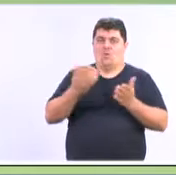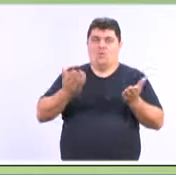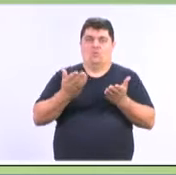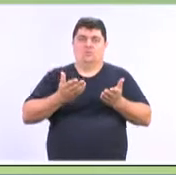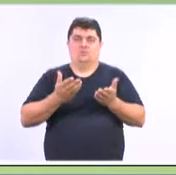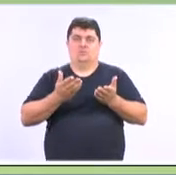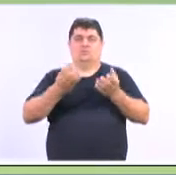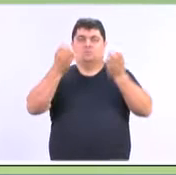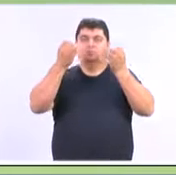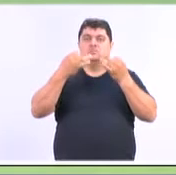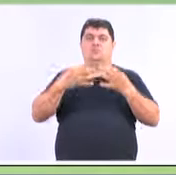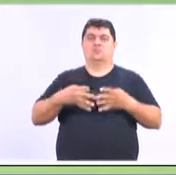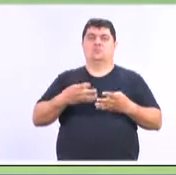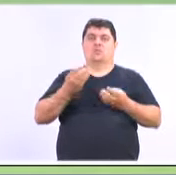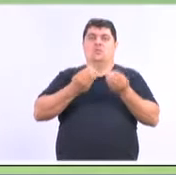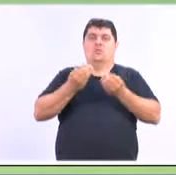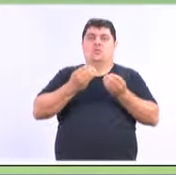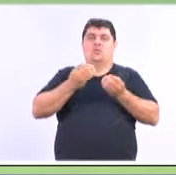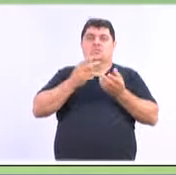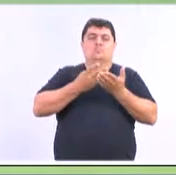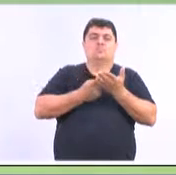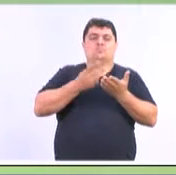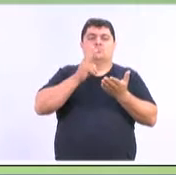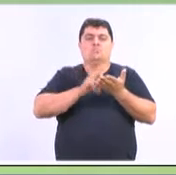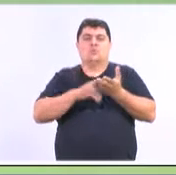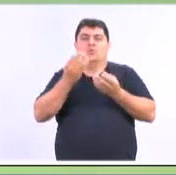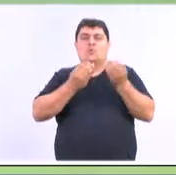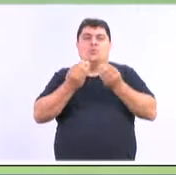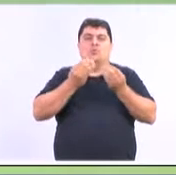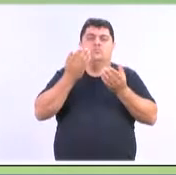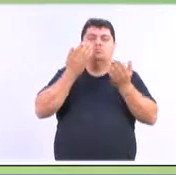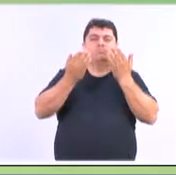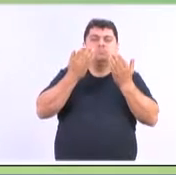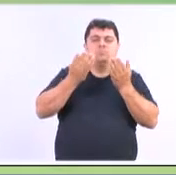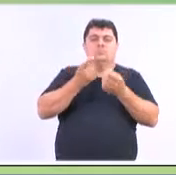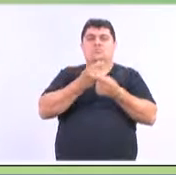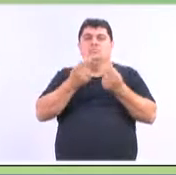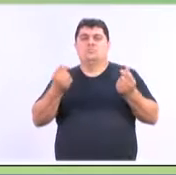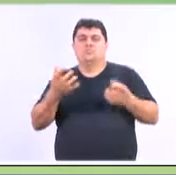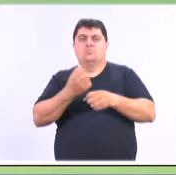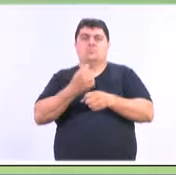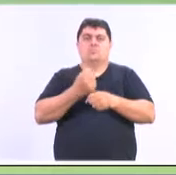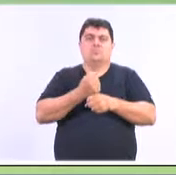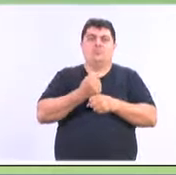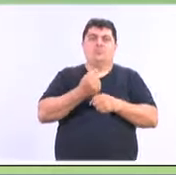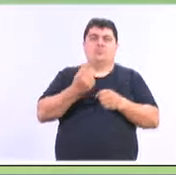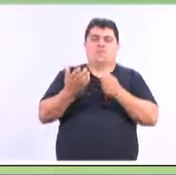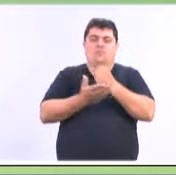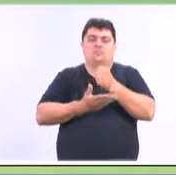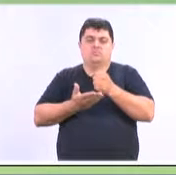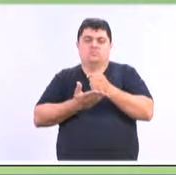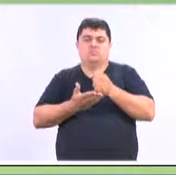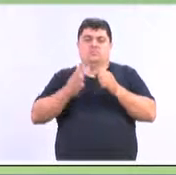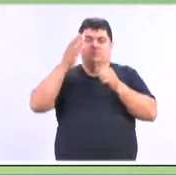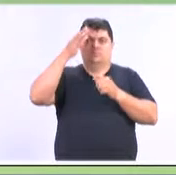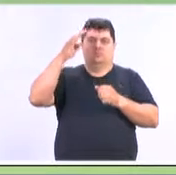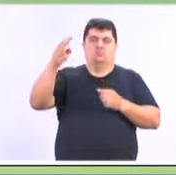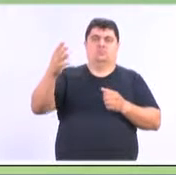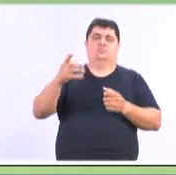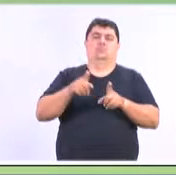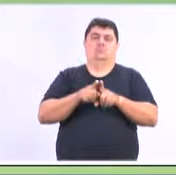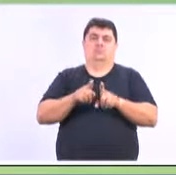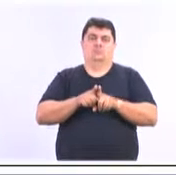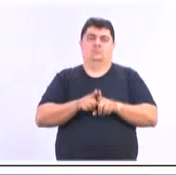hoje a gente vai falar da interpretação e análise das demonstrações contábeis, a base disso, né, alguma parte teórica,